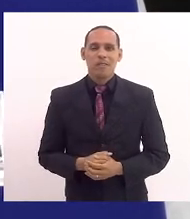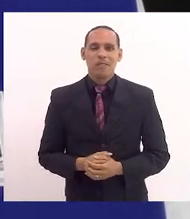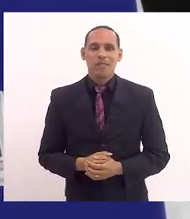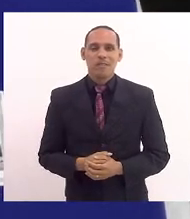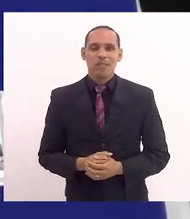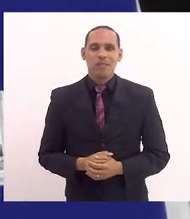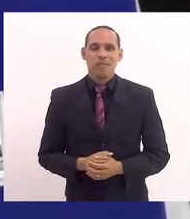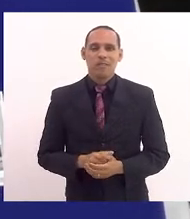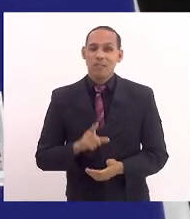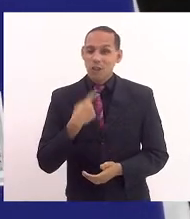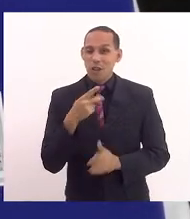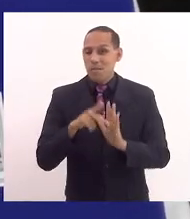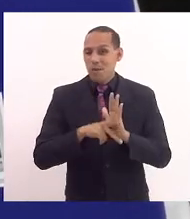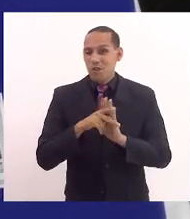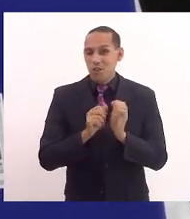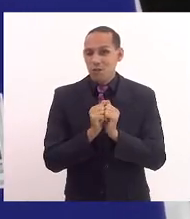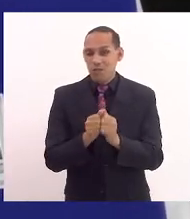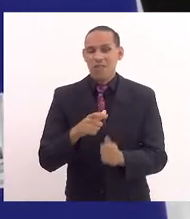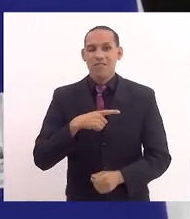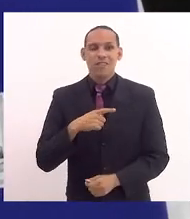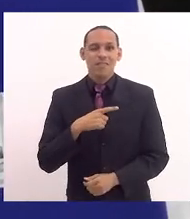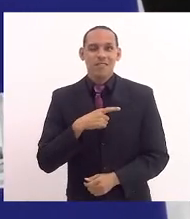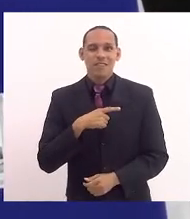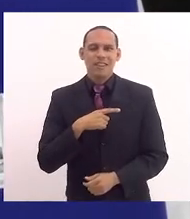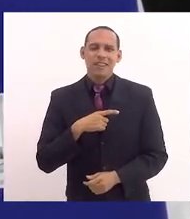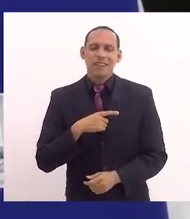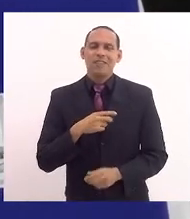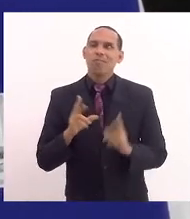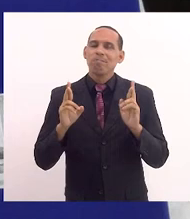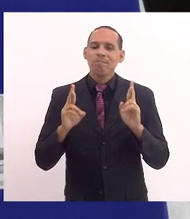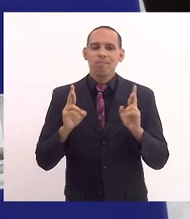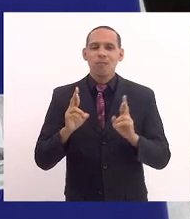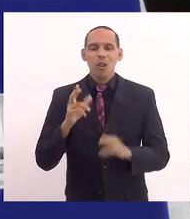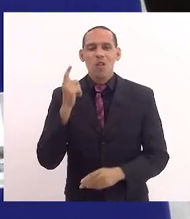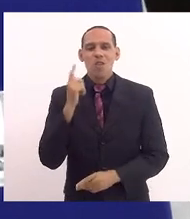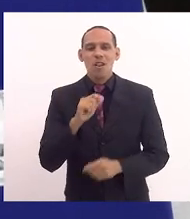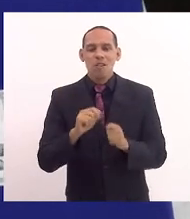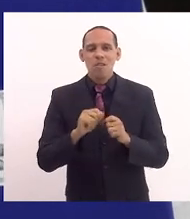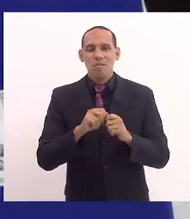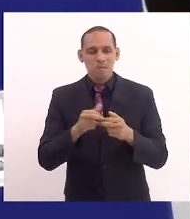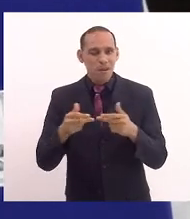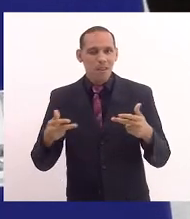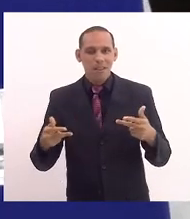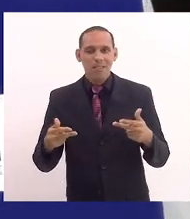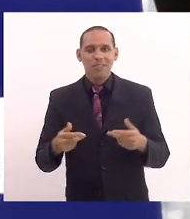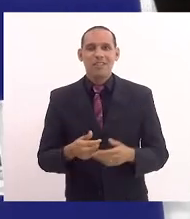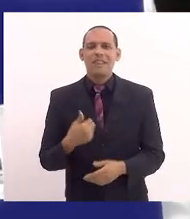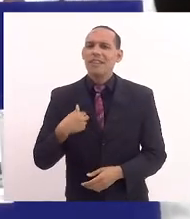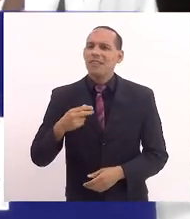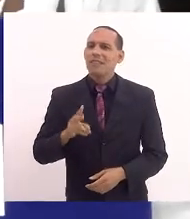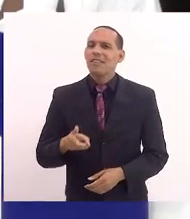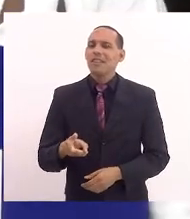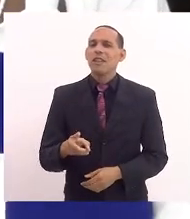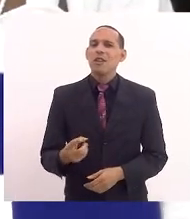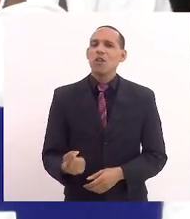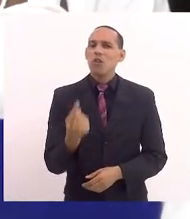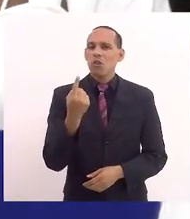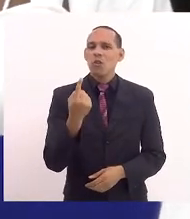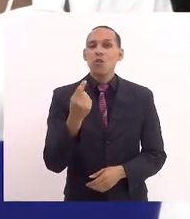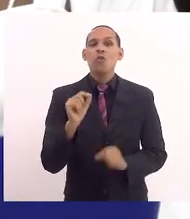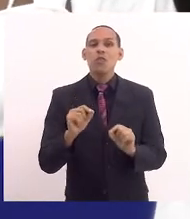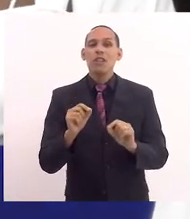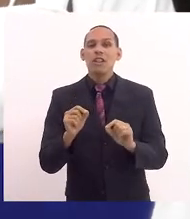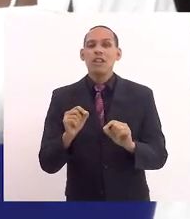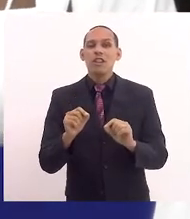que a gente tem alguns projetos juntos, espero poder realizar de verdade. Eu sempre fui o único, sempre estudei em